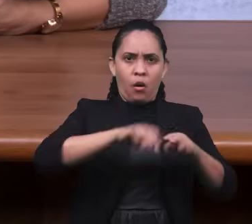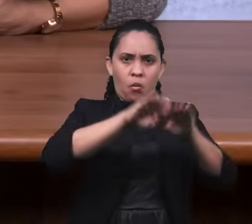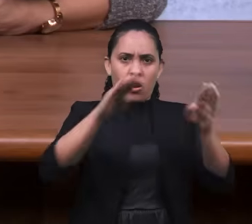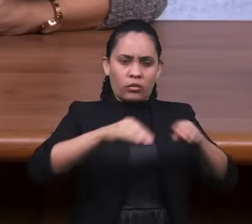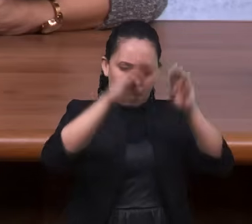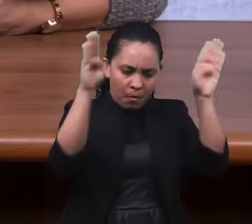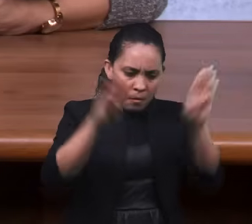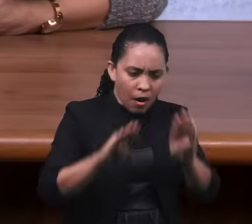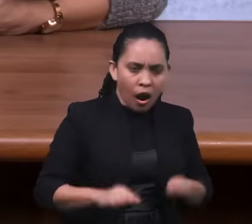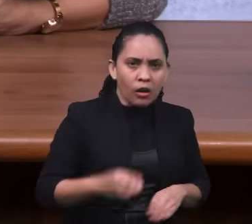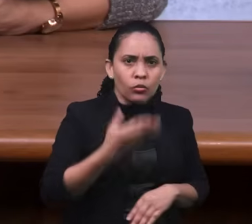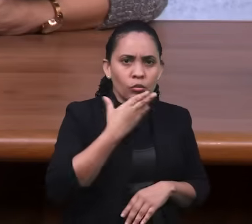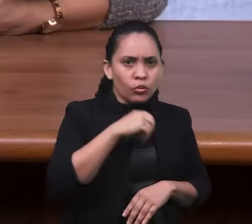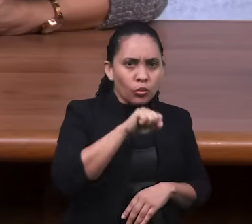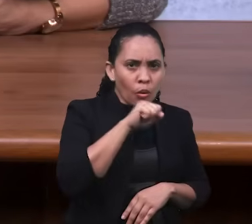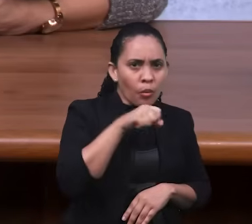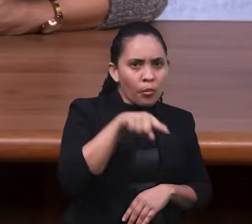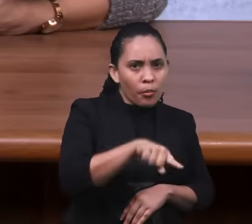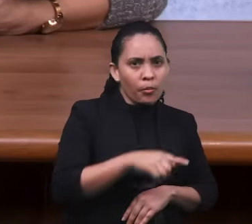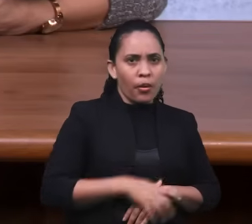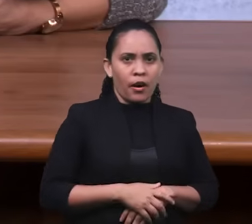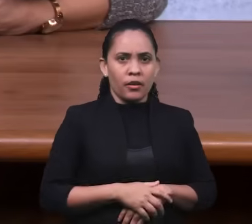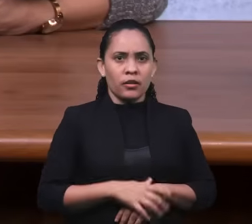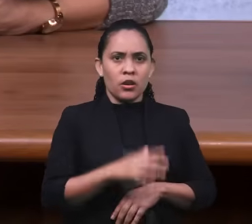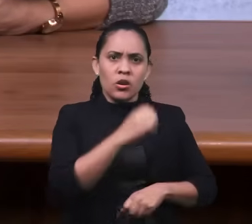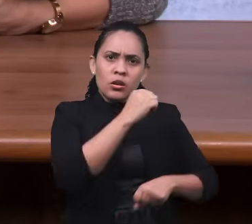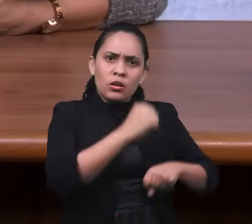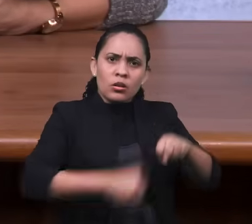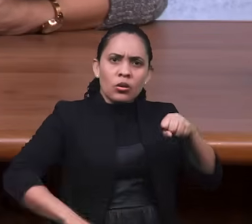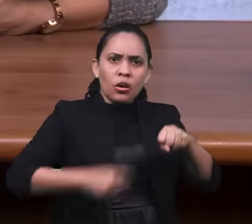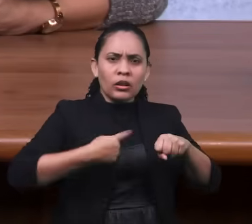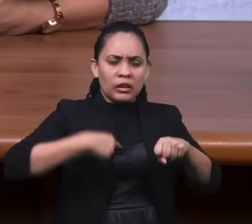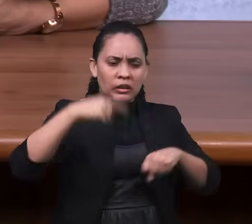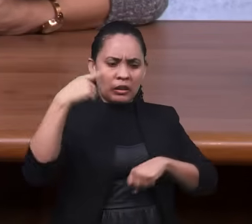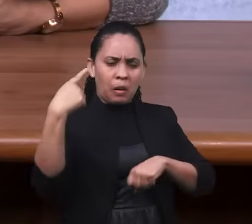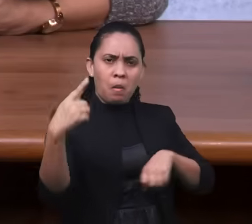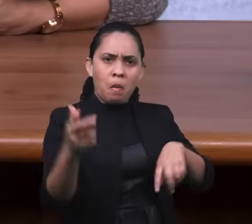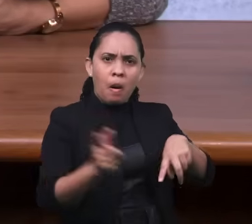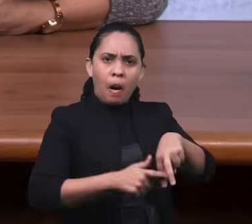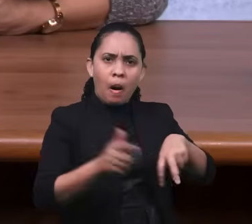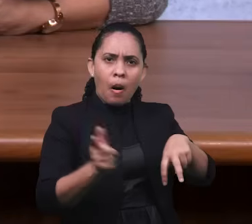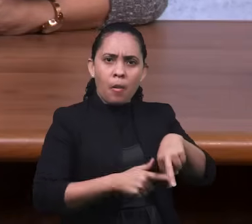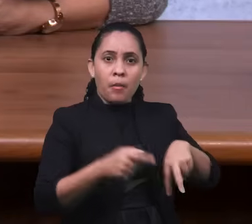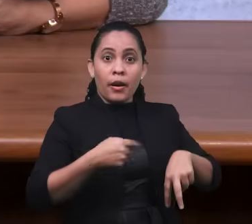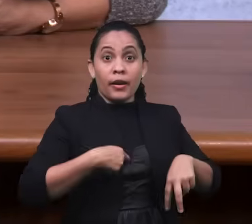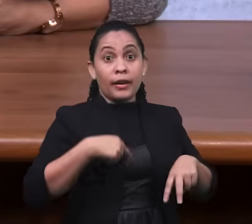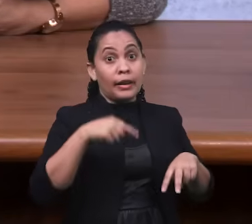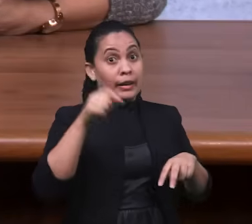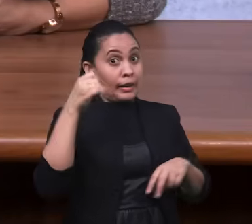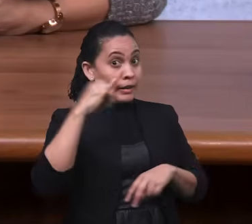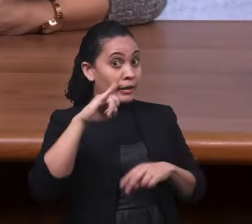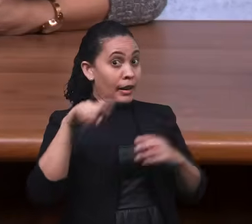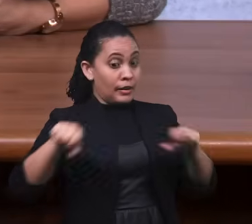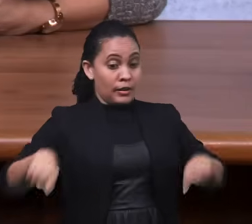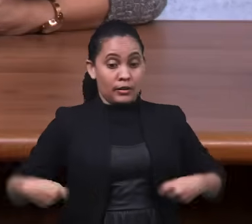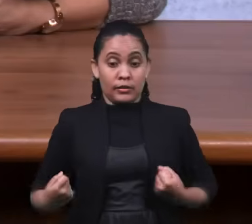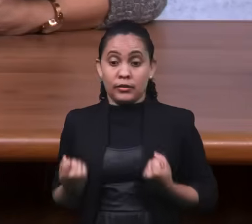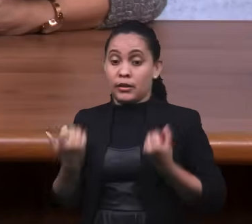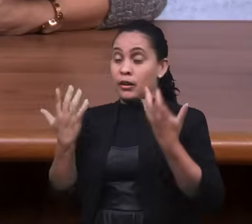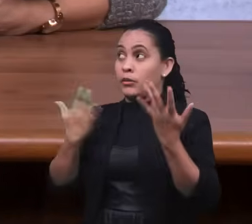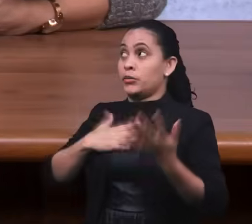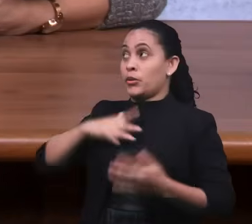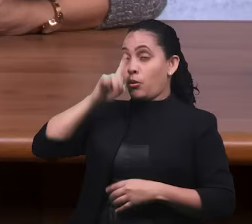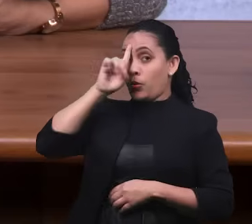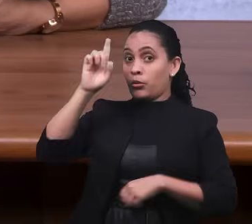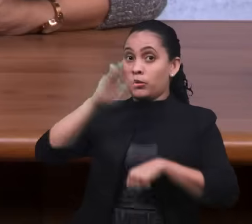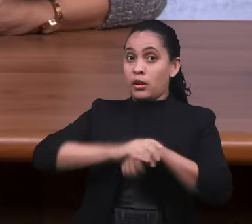teu pai, e corta o bosque que está ao pé dele, e edifica ao Senhor teu Deus